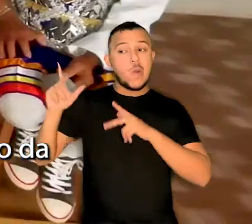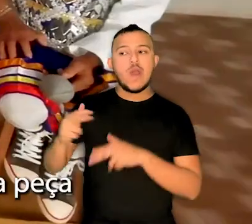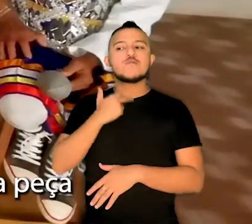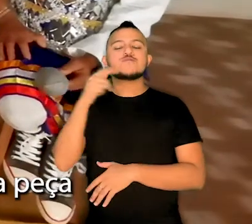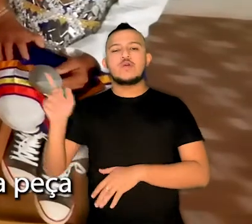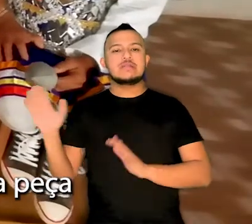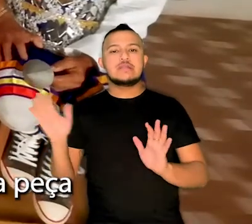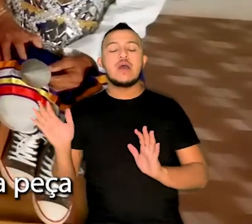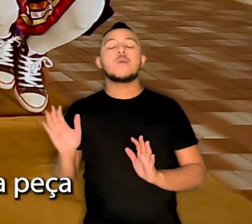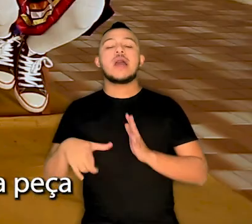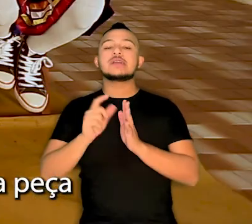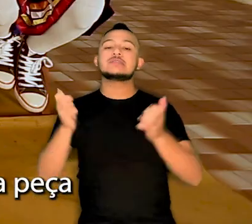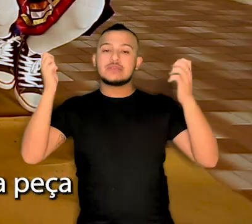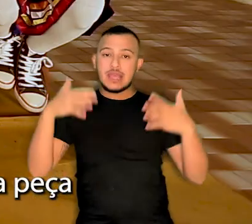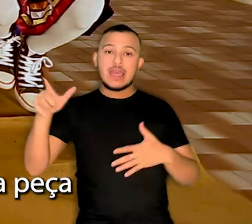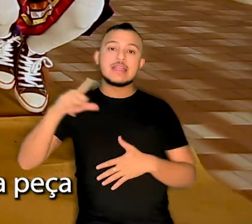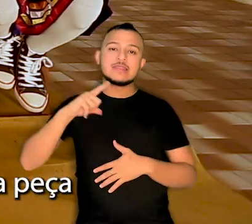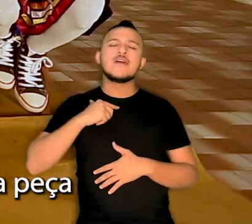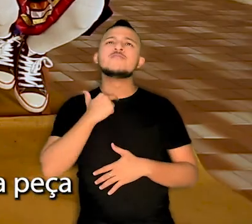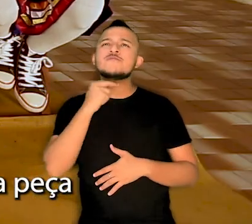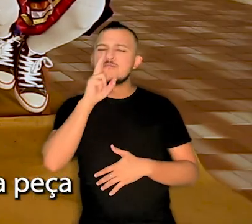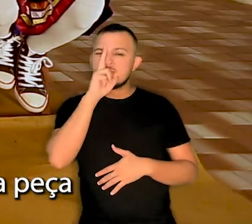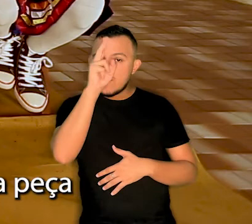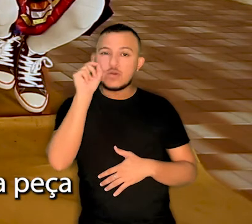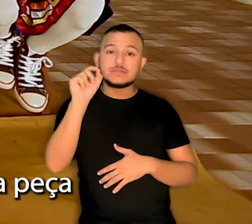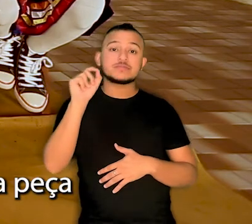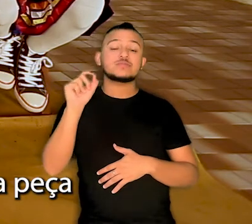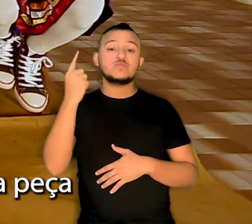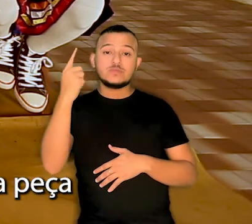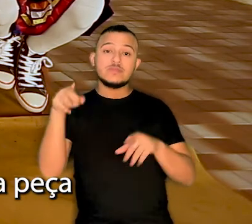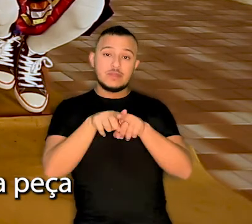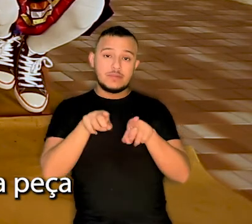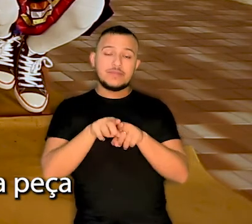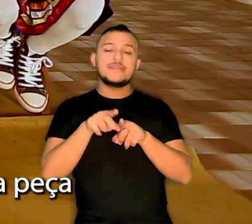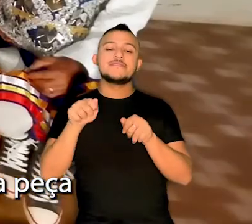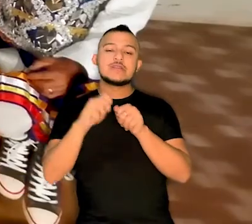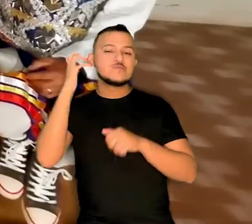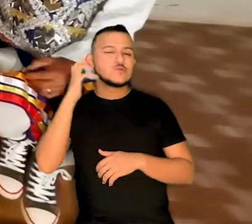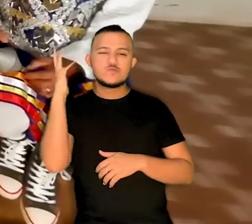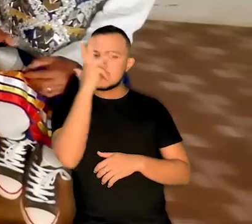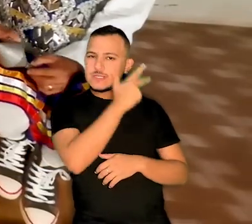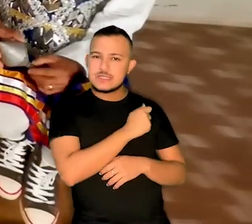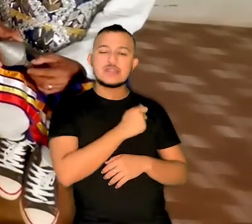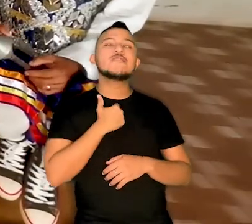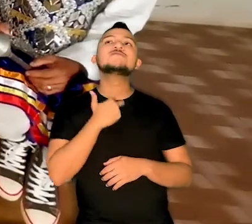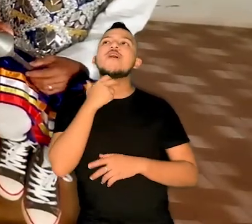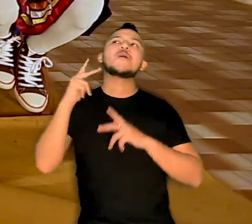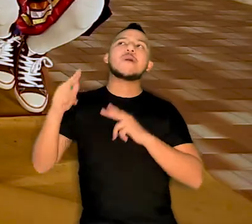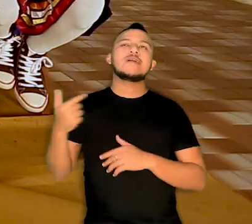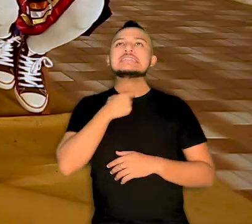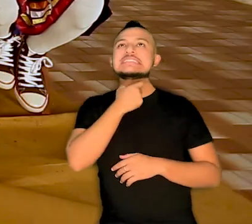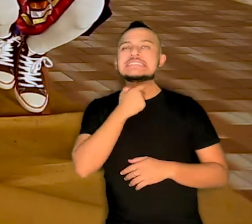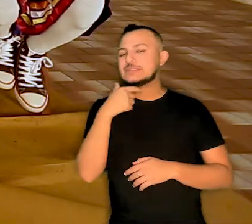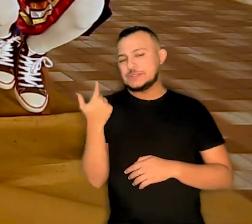dele, como eu falei, ele tem um tom bem grosso. Tem, eu acho muito bonito um baixão que ele faz na festa. Não tem um garganta para isso,